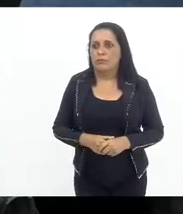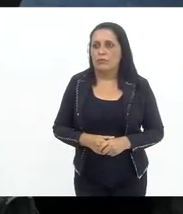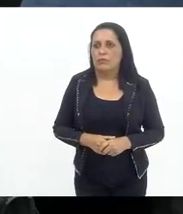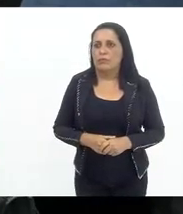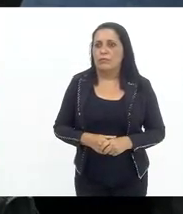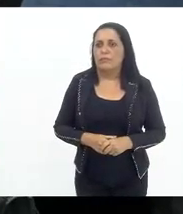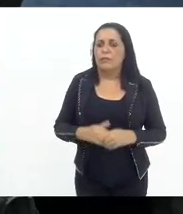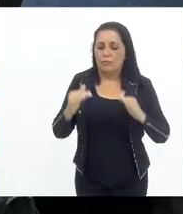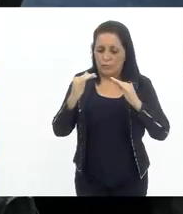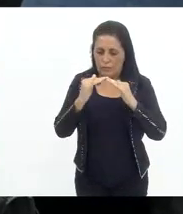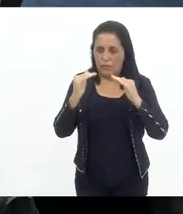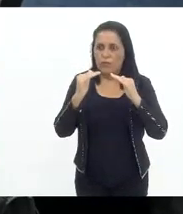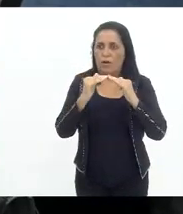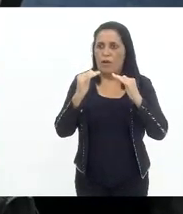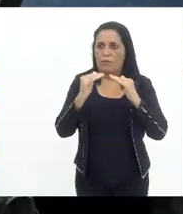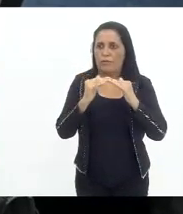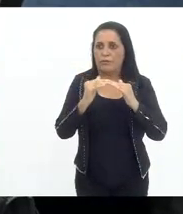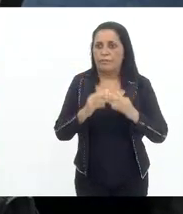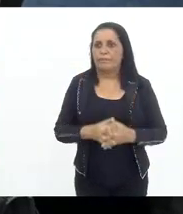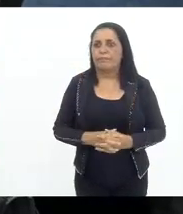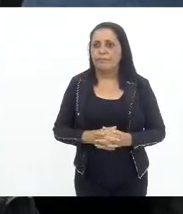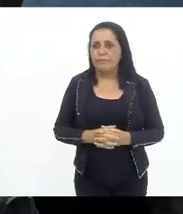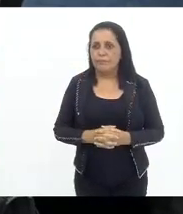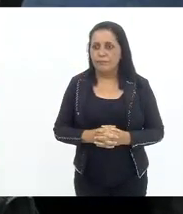Favorável, presidente.